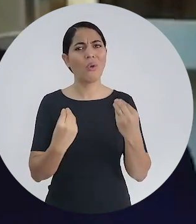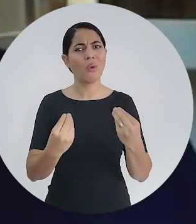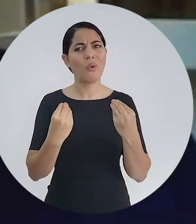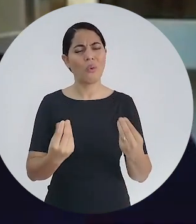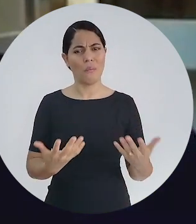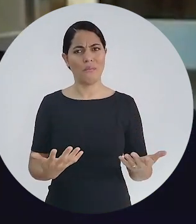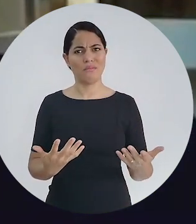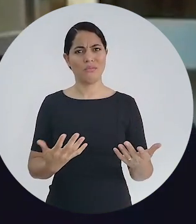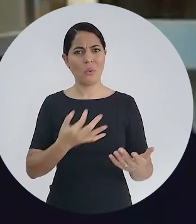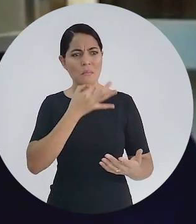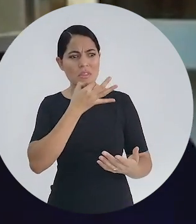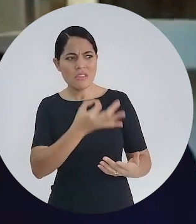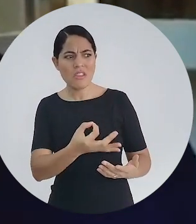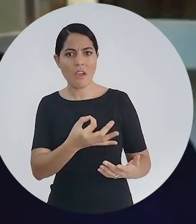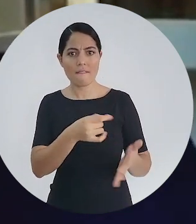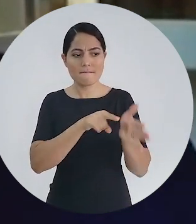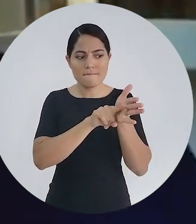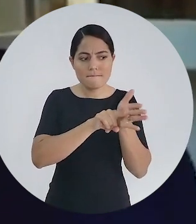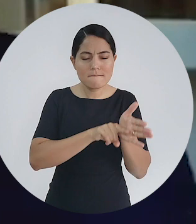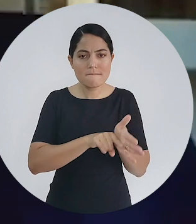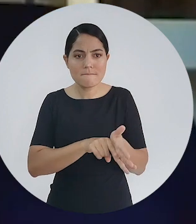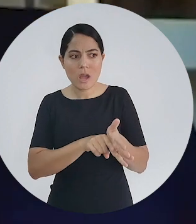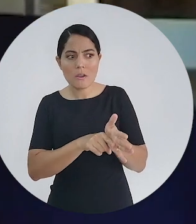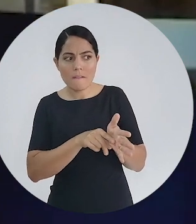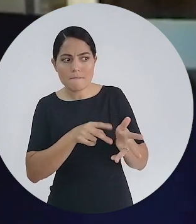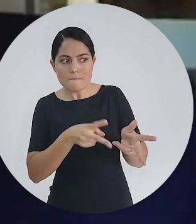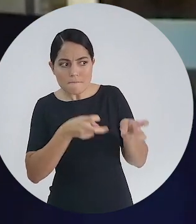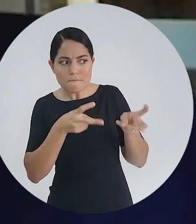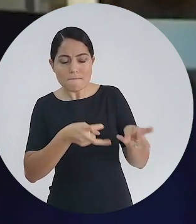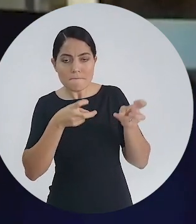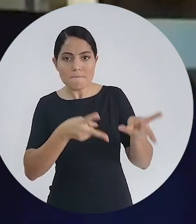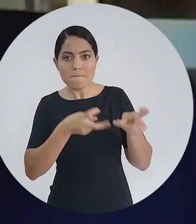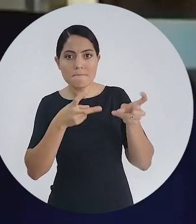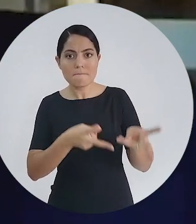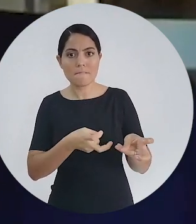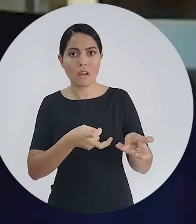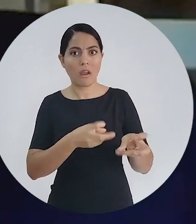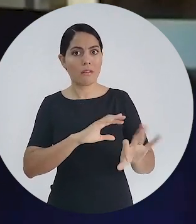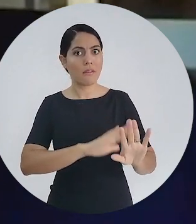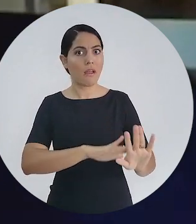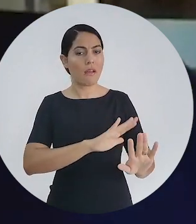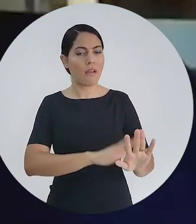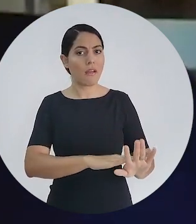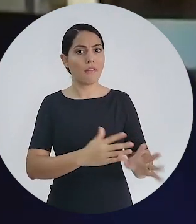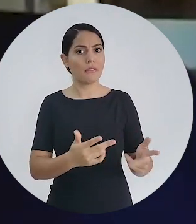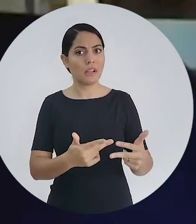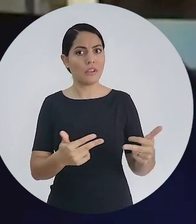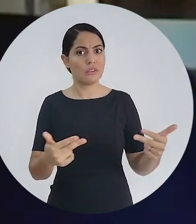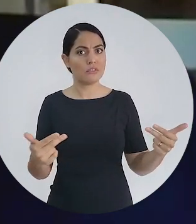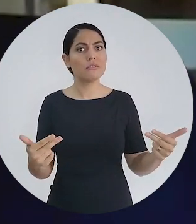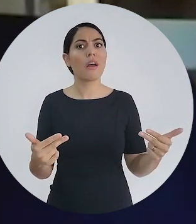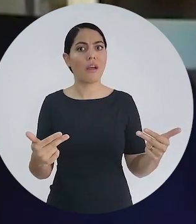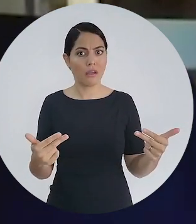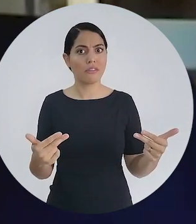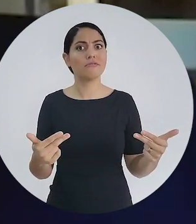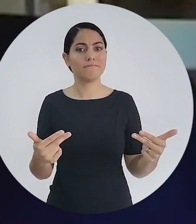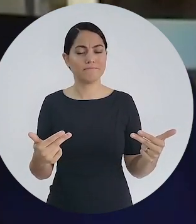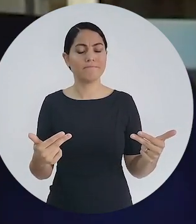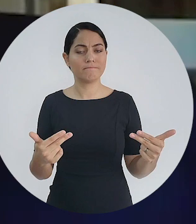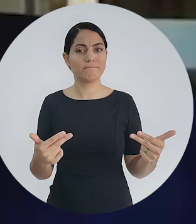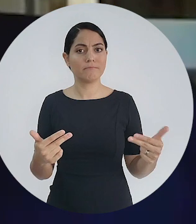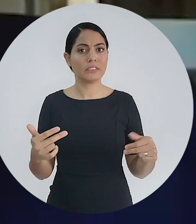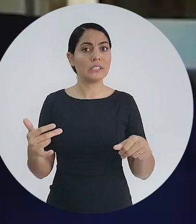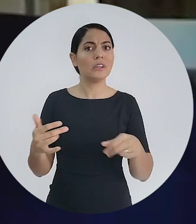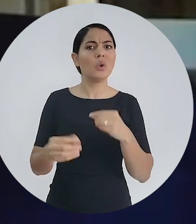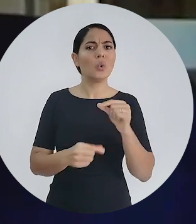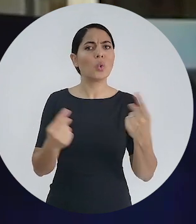especulando na clandestinidade a respeito do exercício legítimo da advocacia